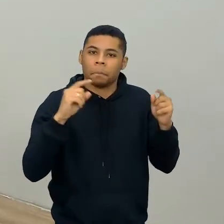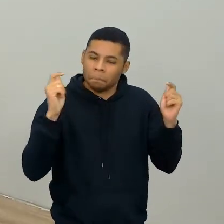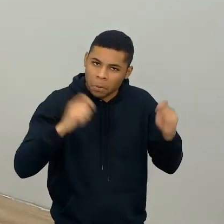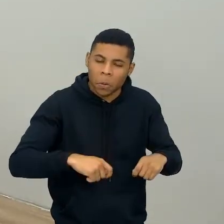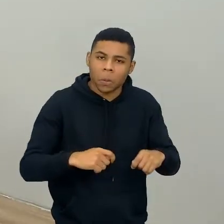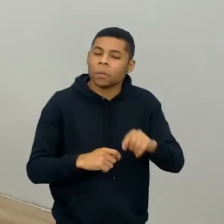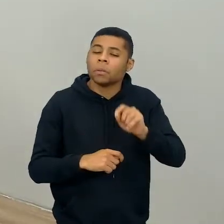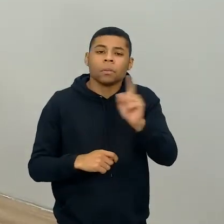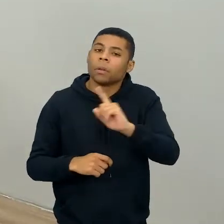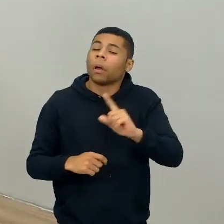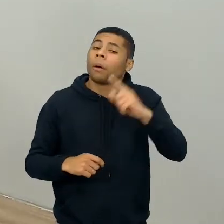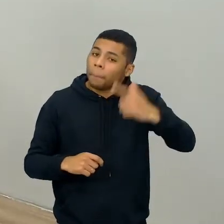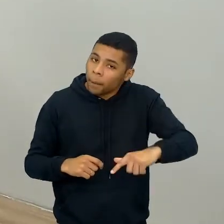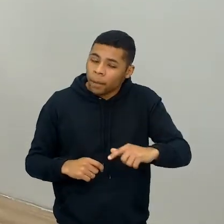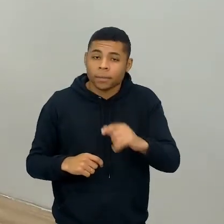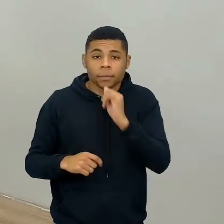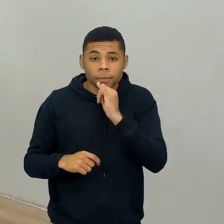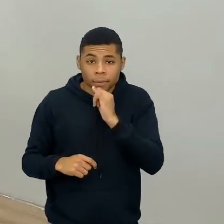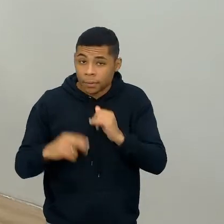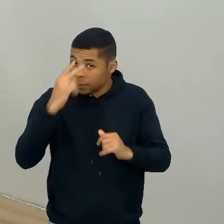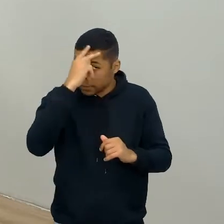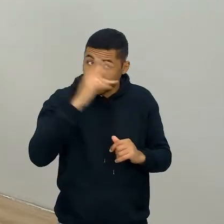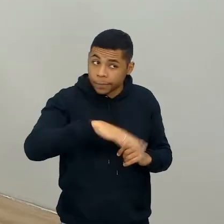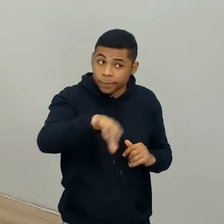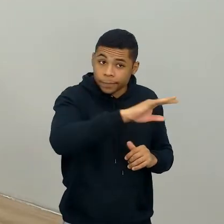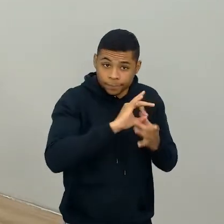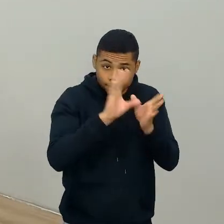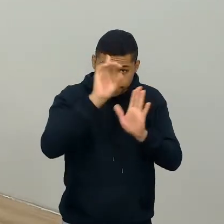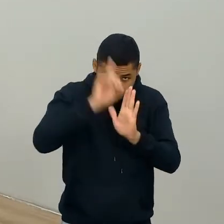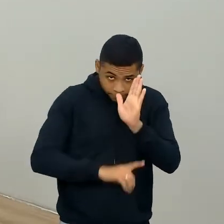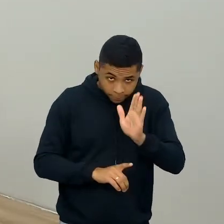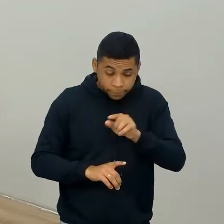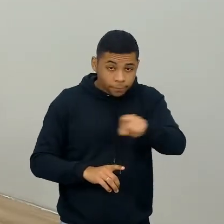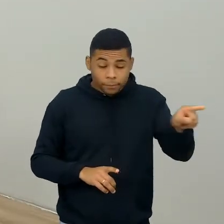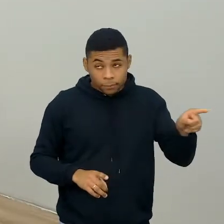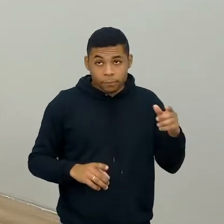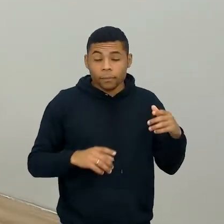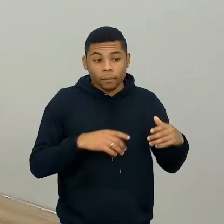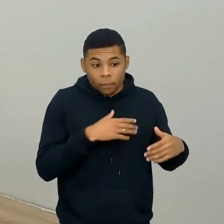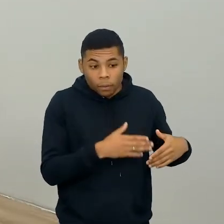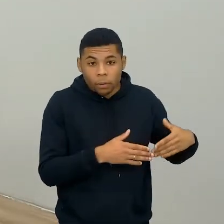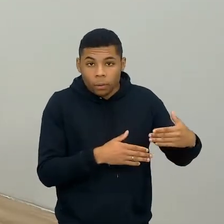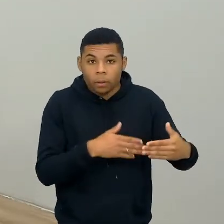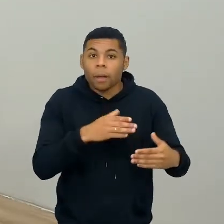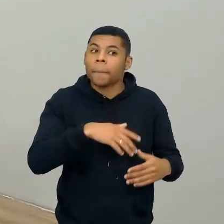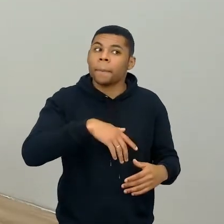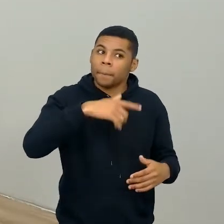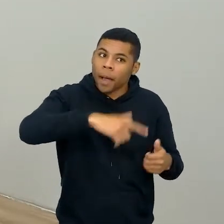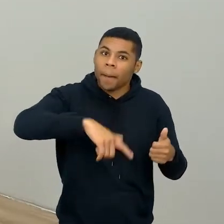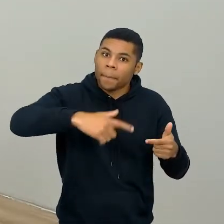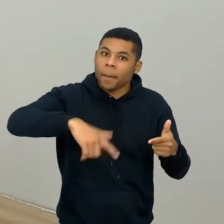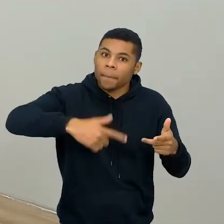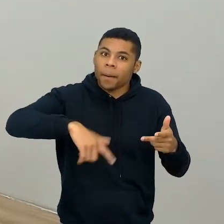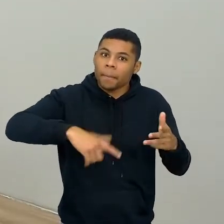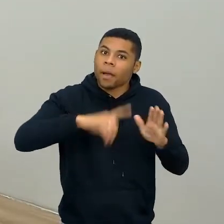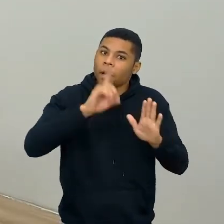cidadania, ela foi trazendo consigo nessa evolução direitos mais profundos,